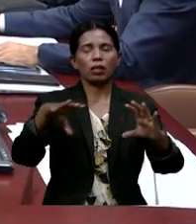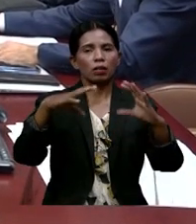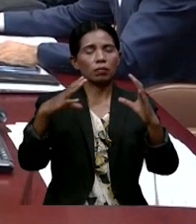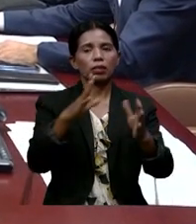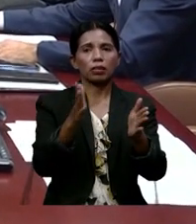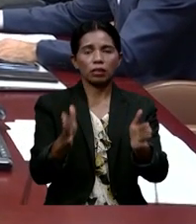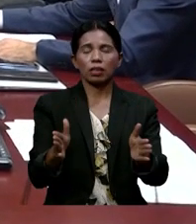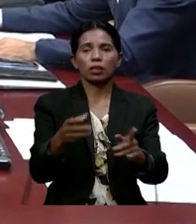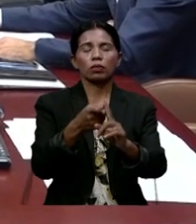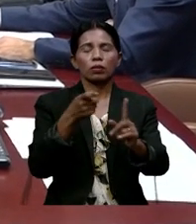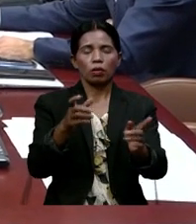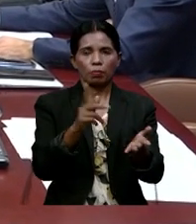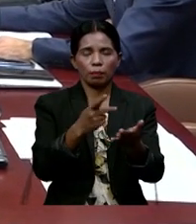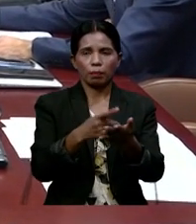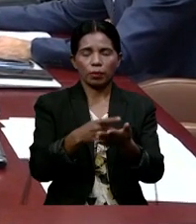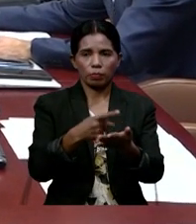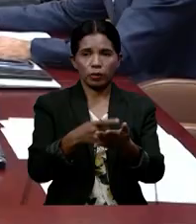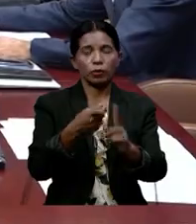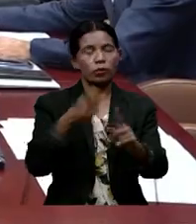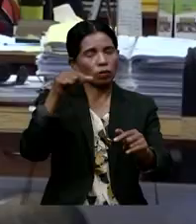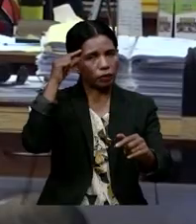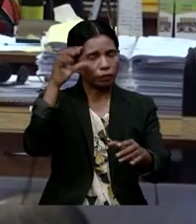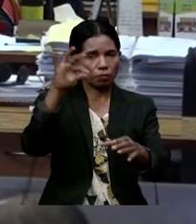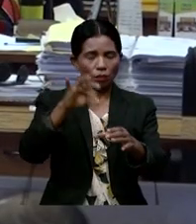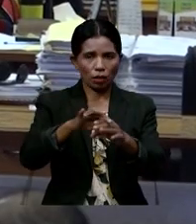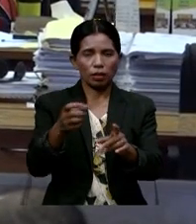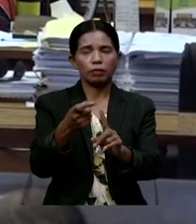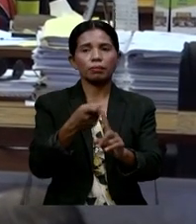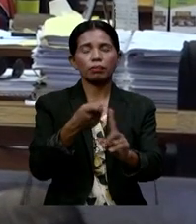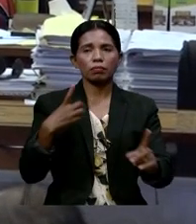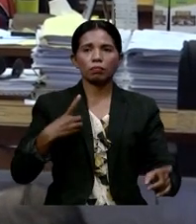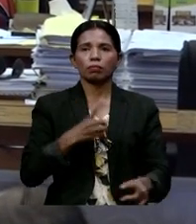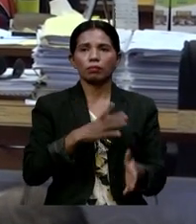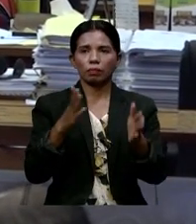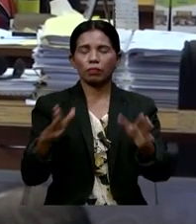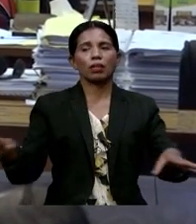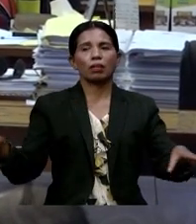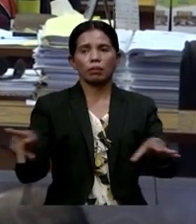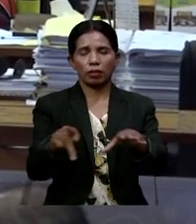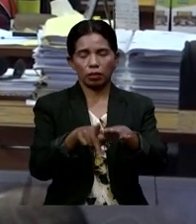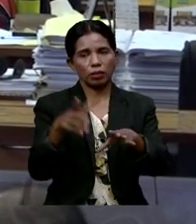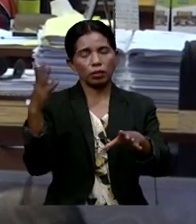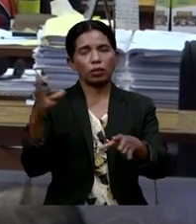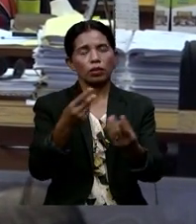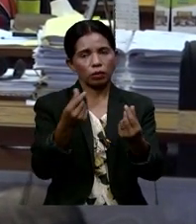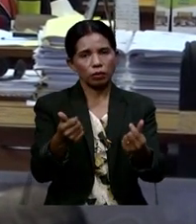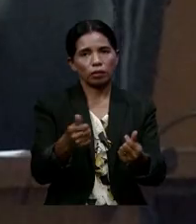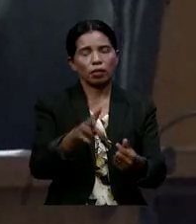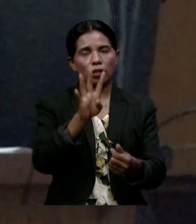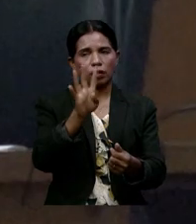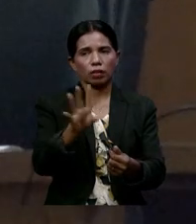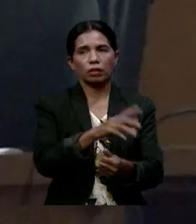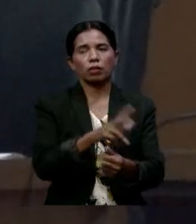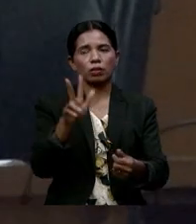governo le husi vota maioria ka absoluta husi deputado sira nebe mak marka presensa uituang liu kahat